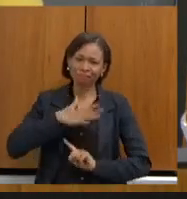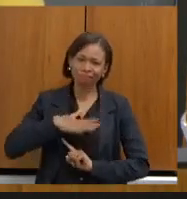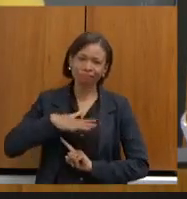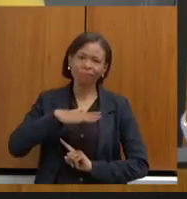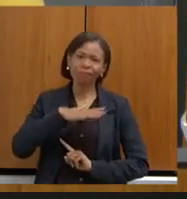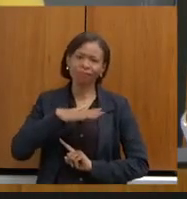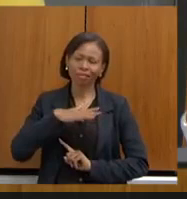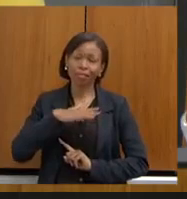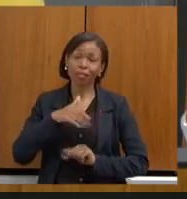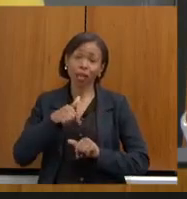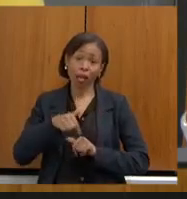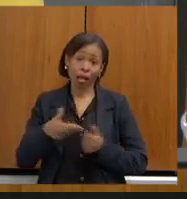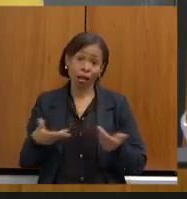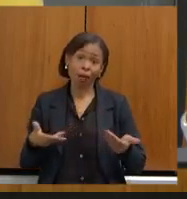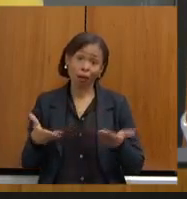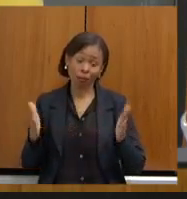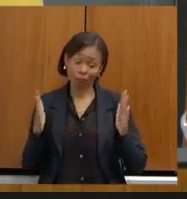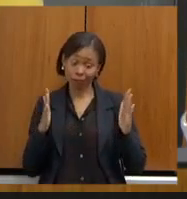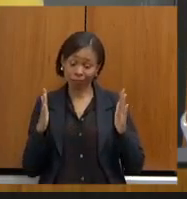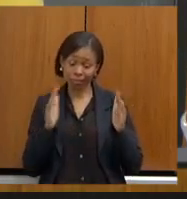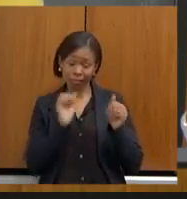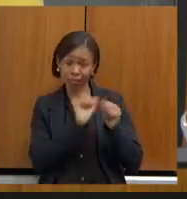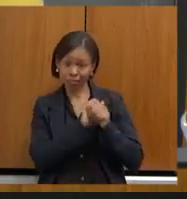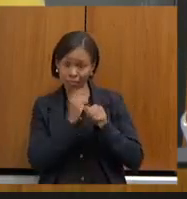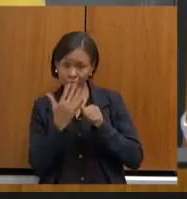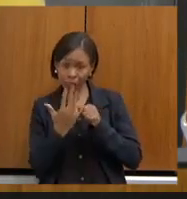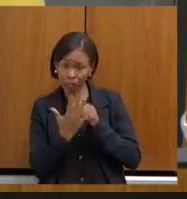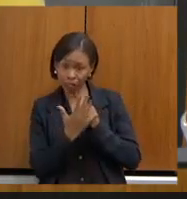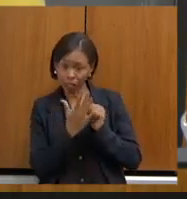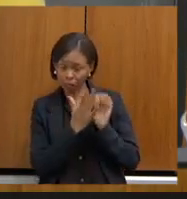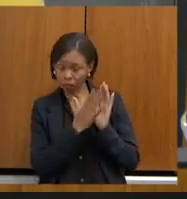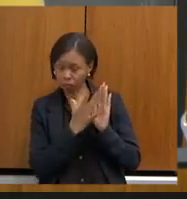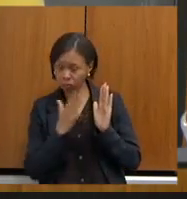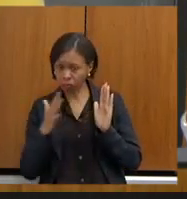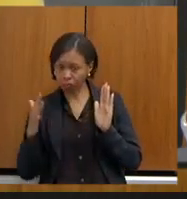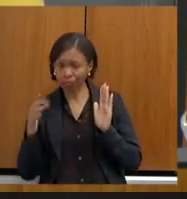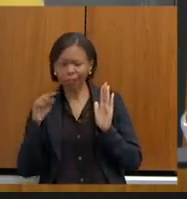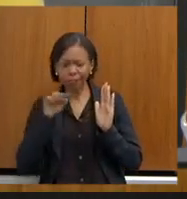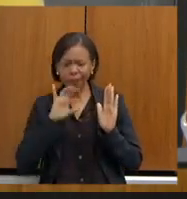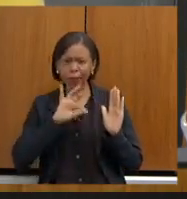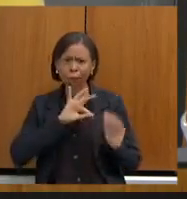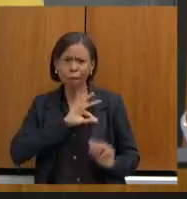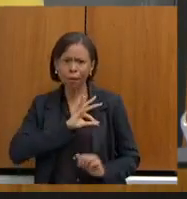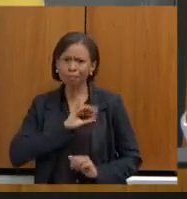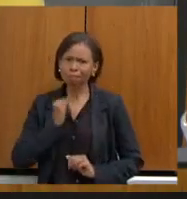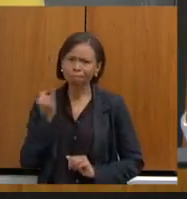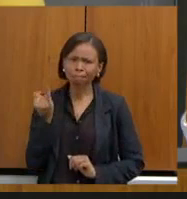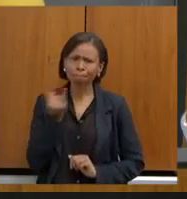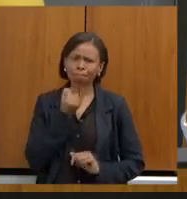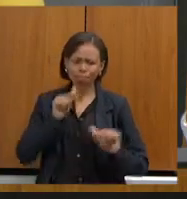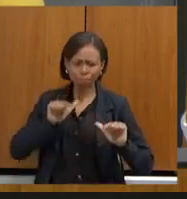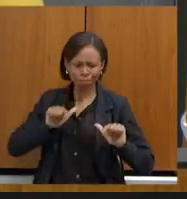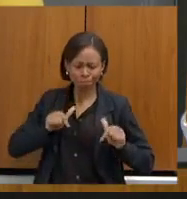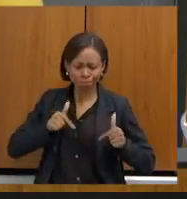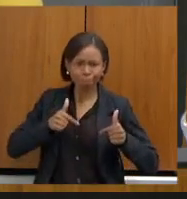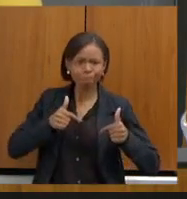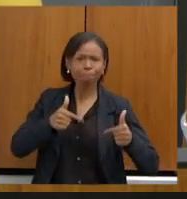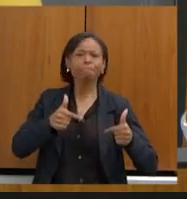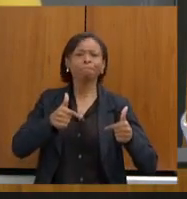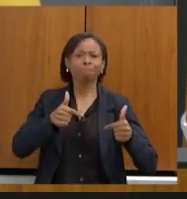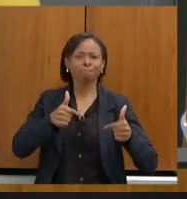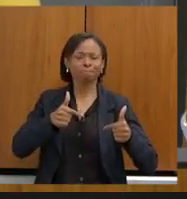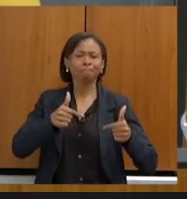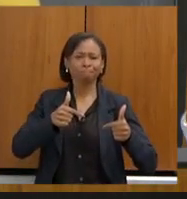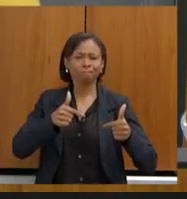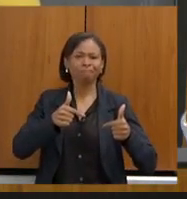e agora durante a pandemia importância que tem eles estarem à frente e enfrentando todas as dificuldades